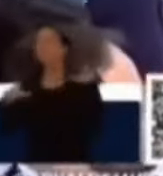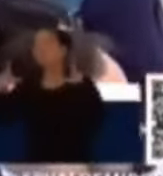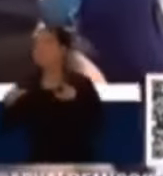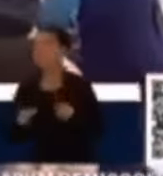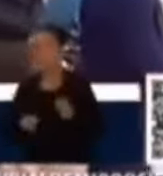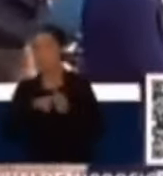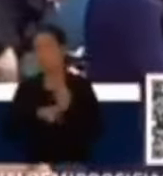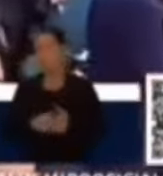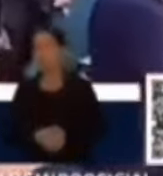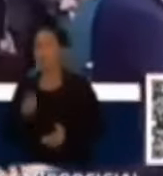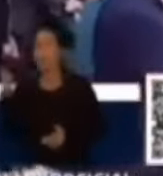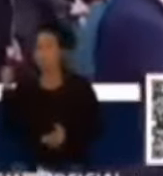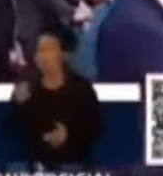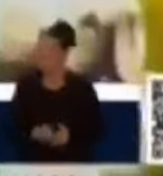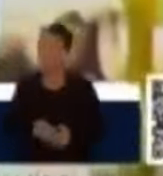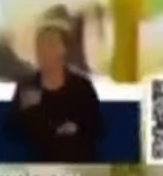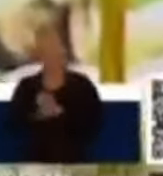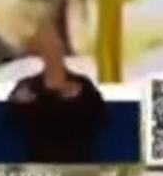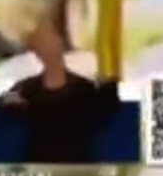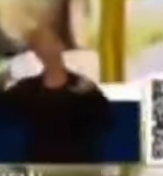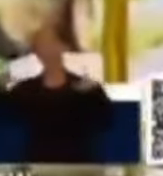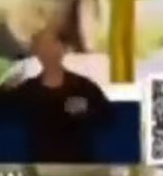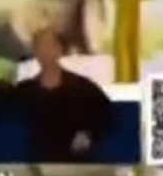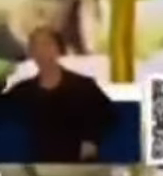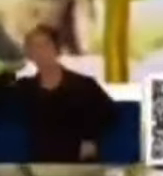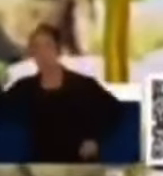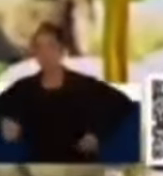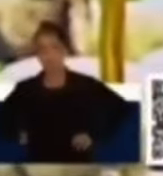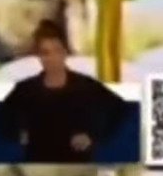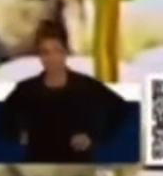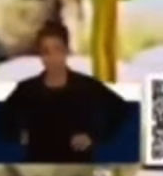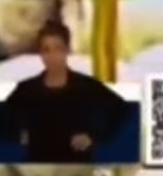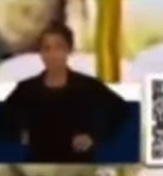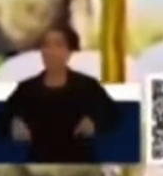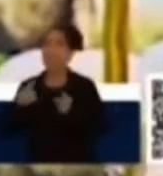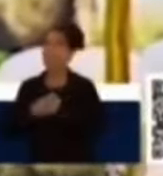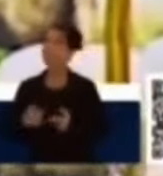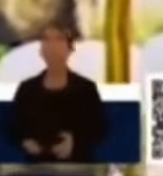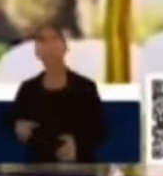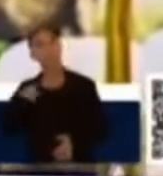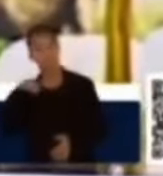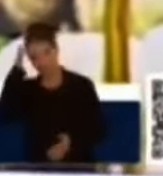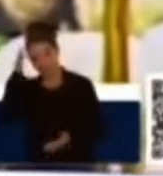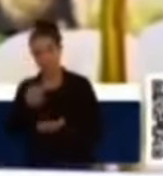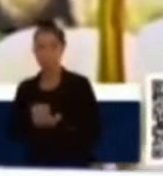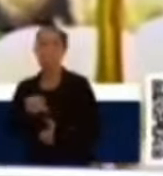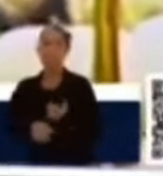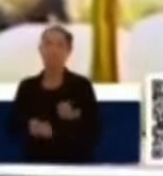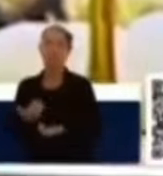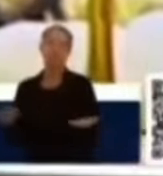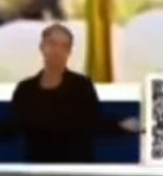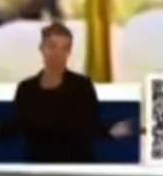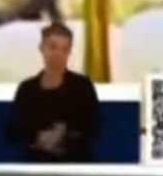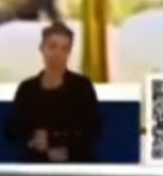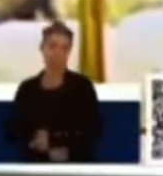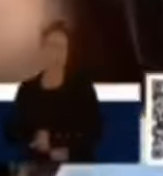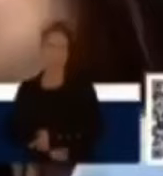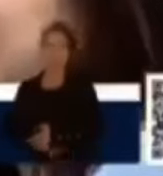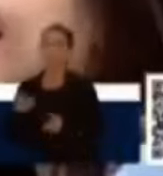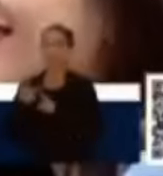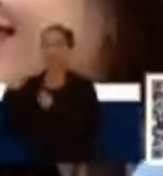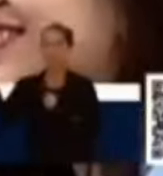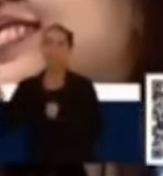Aí o cara sai daqui e entra na televisão no outro dia. Acerta. Vai ter fé assim lá no inferno, acertou na Mega Sena.